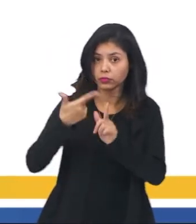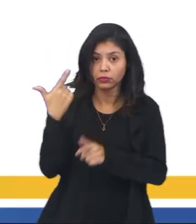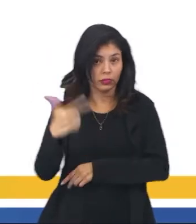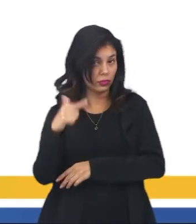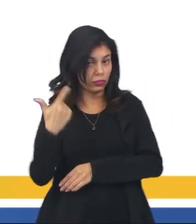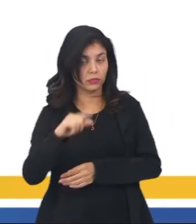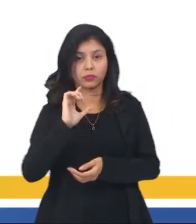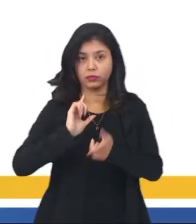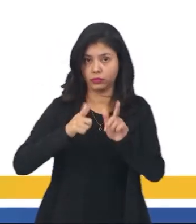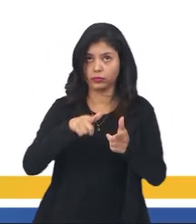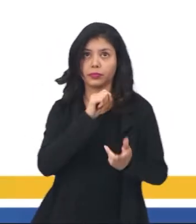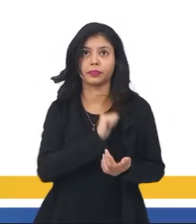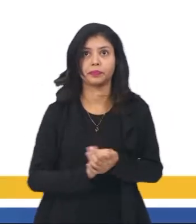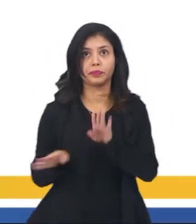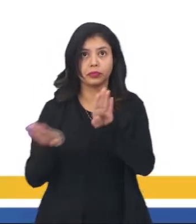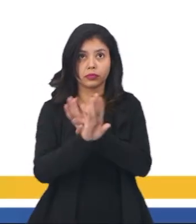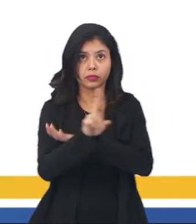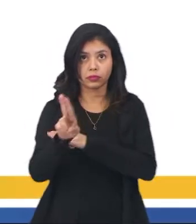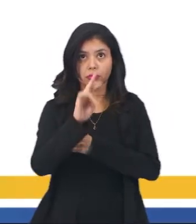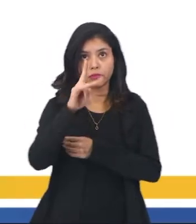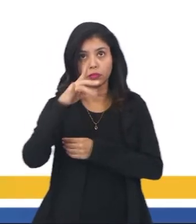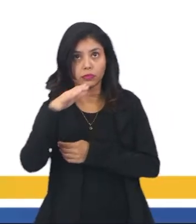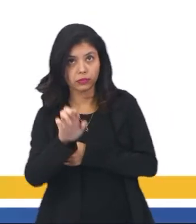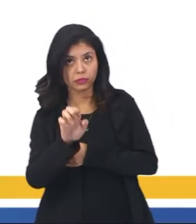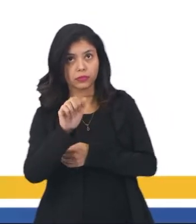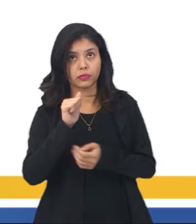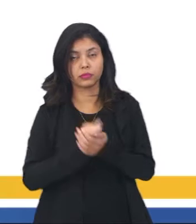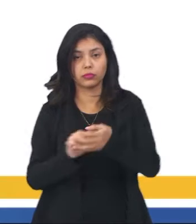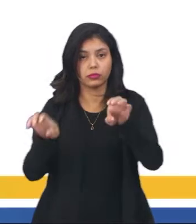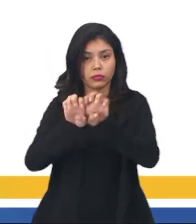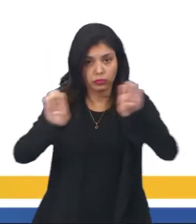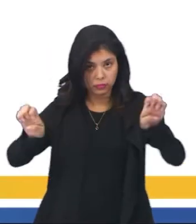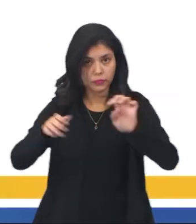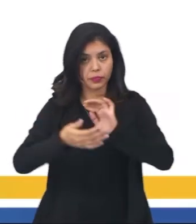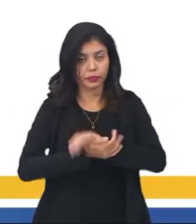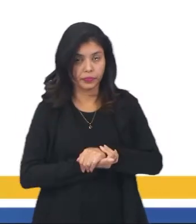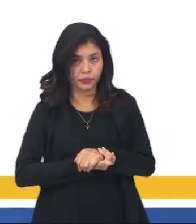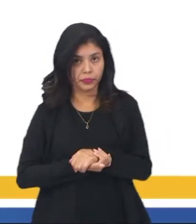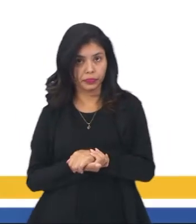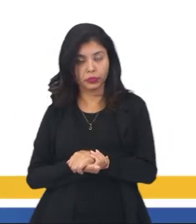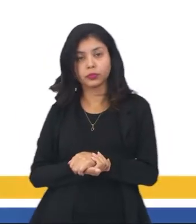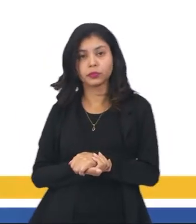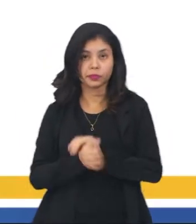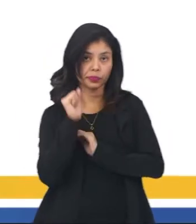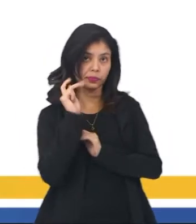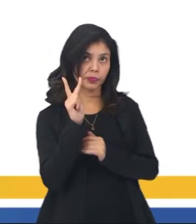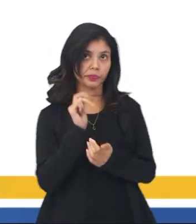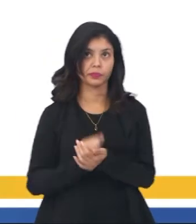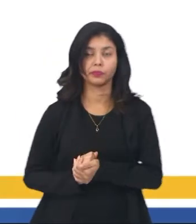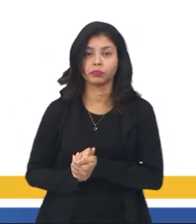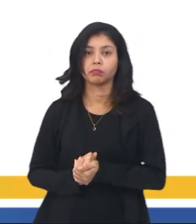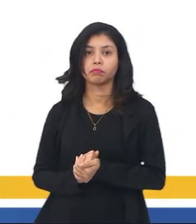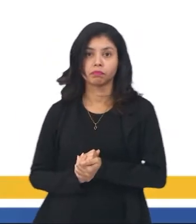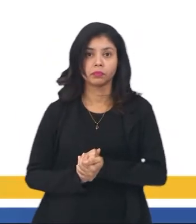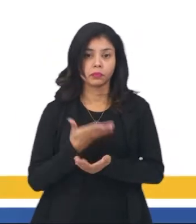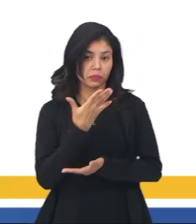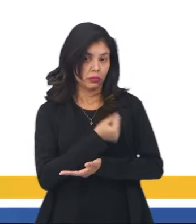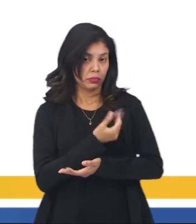sem letra. Também chamamos de termo independente da equação, tá, ok? Que são